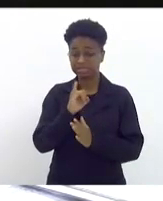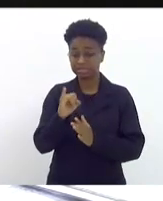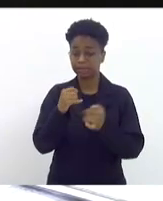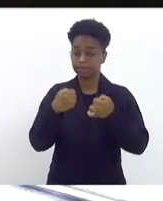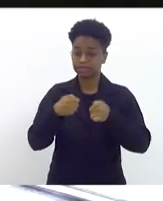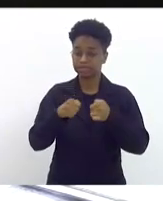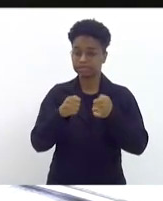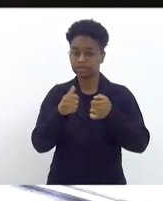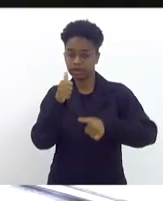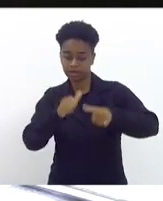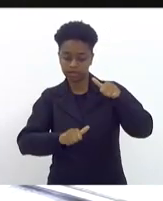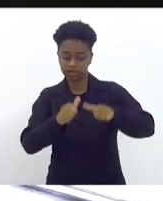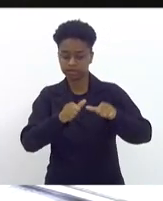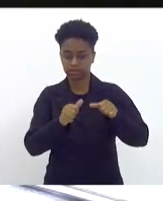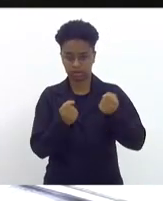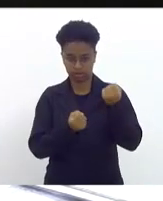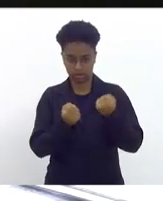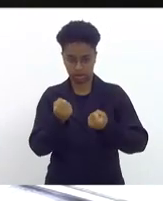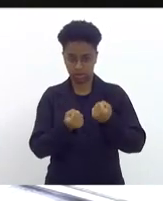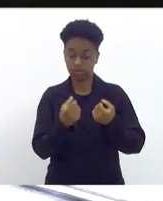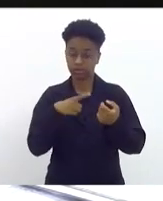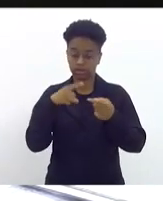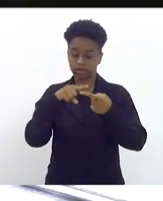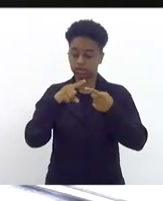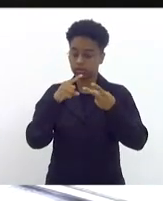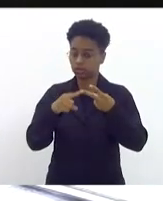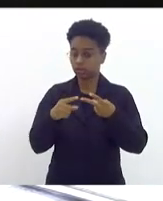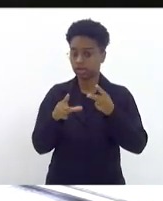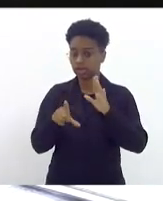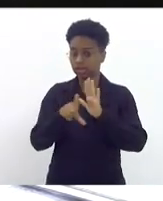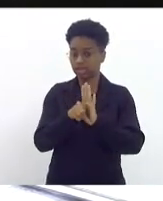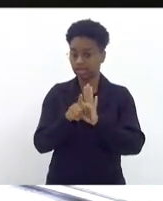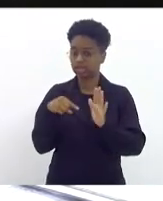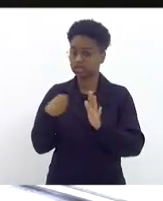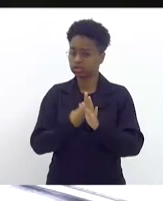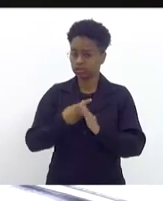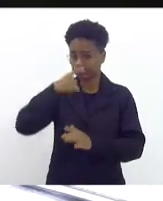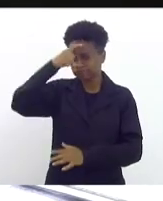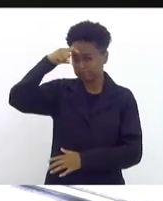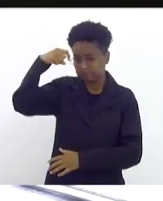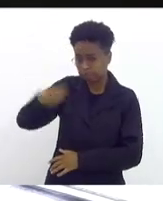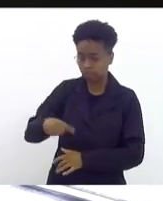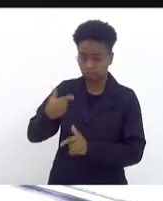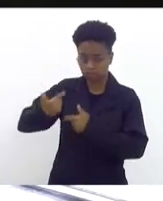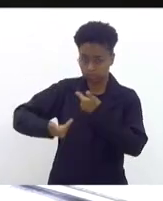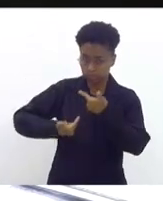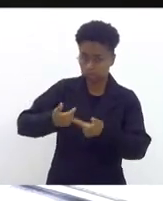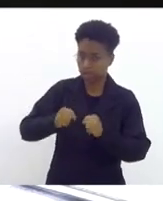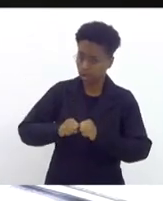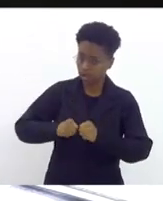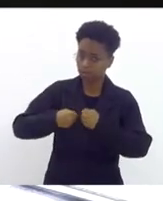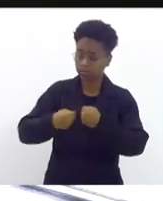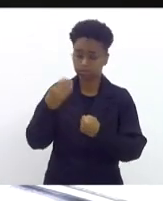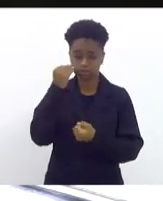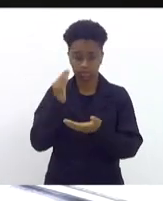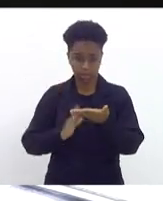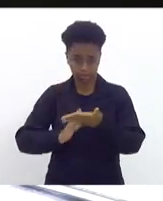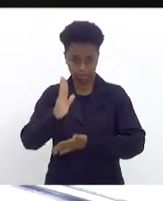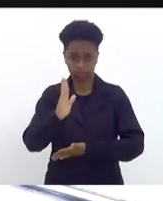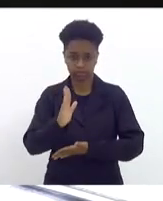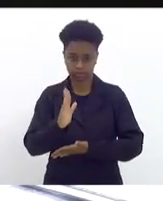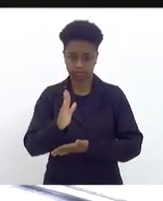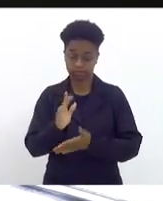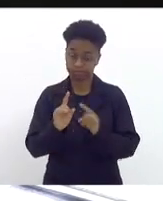inspeção de veículos que nós tivemos muito trabalho para aprová-las